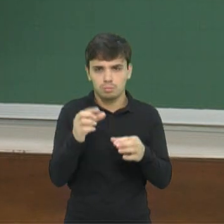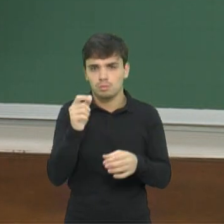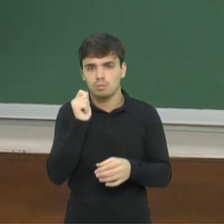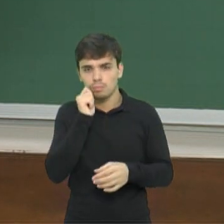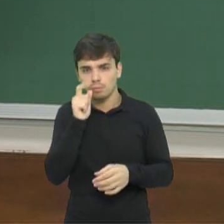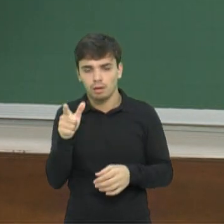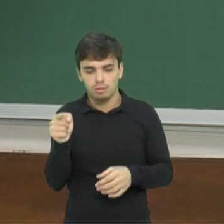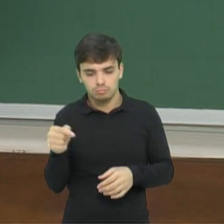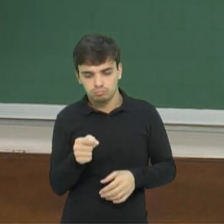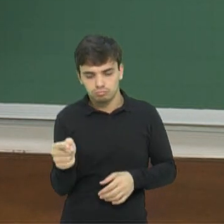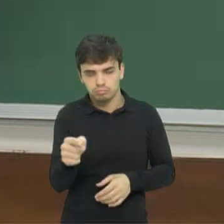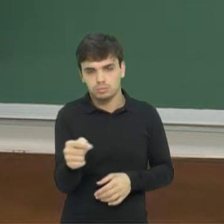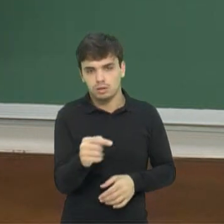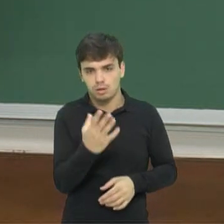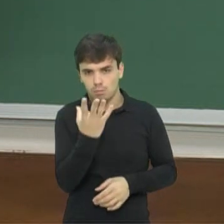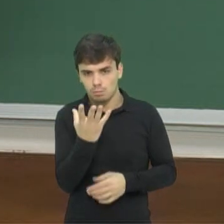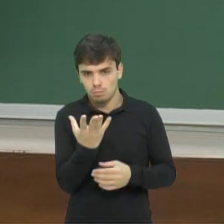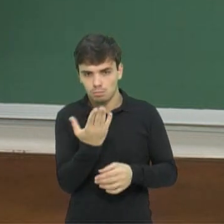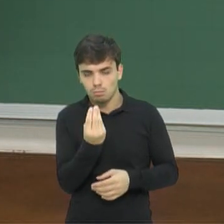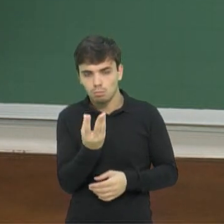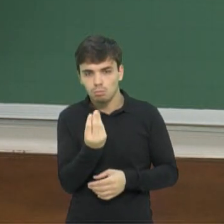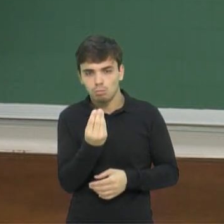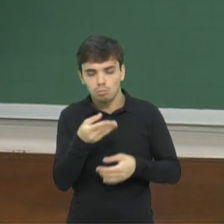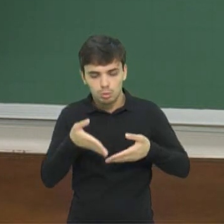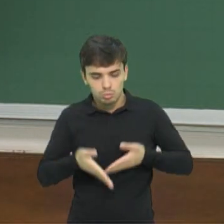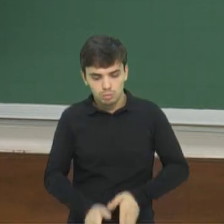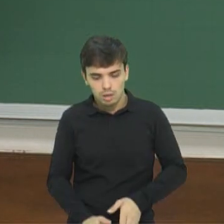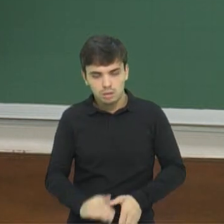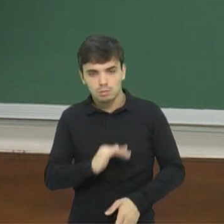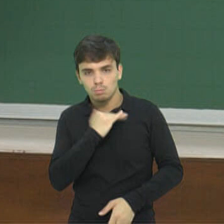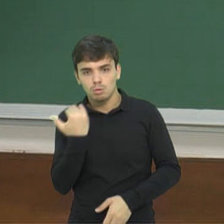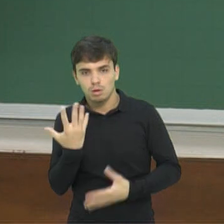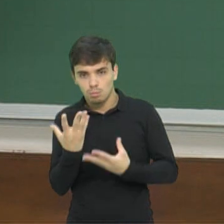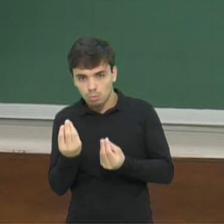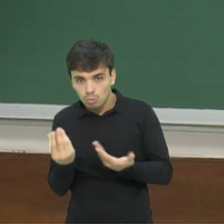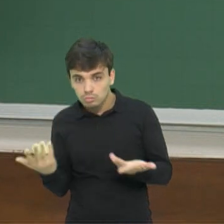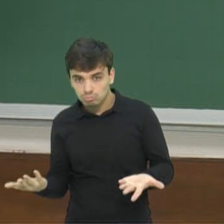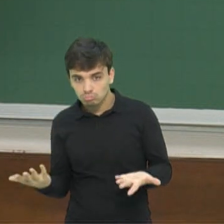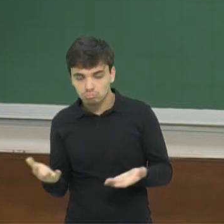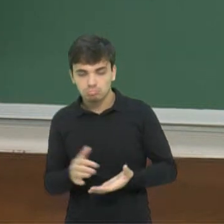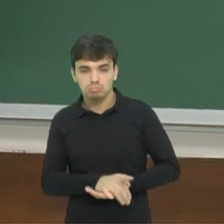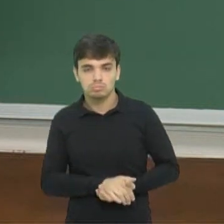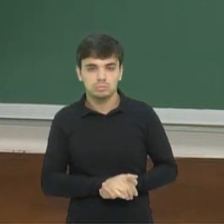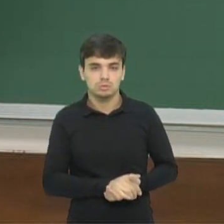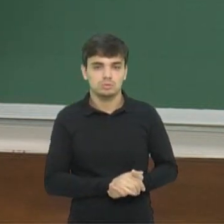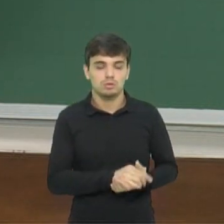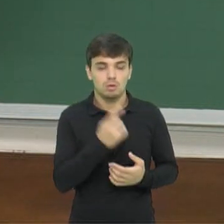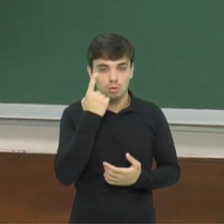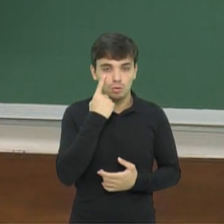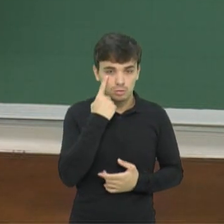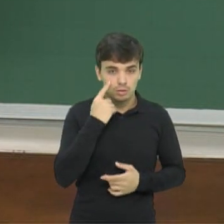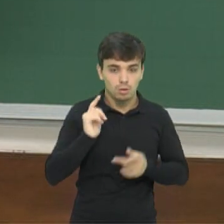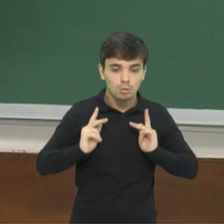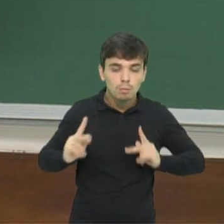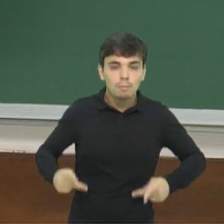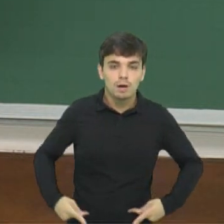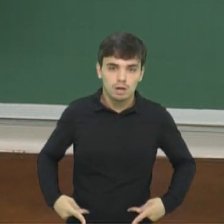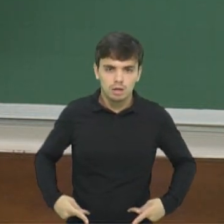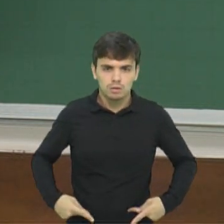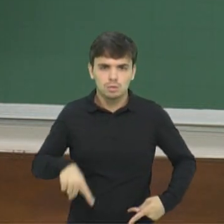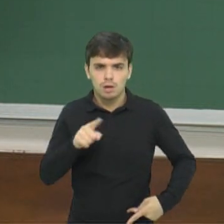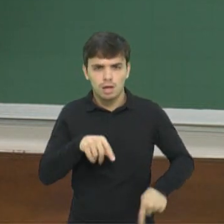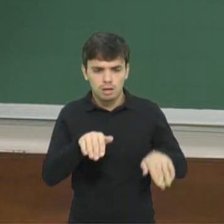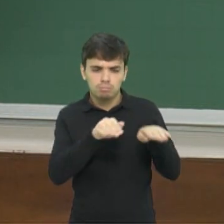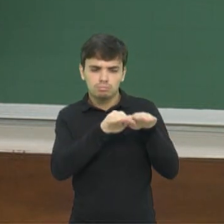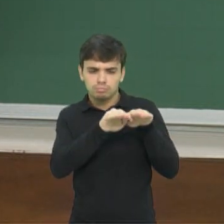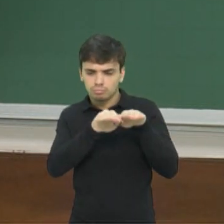em roedor, nasce muito e morre muito, então ficam poucos adultos? Seres humanos, é estável